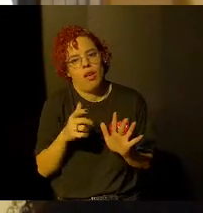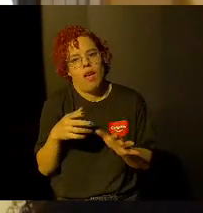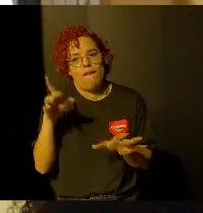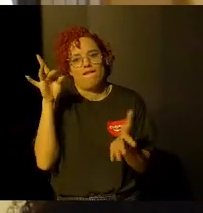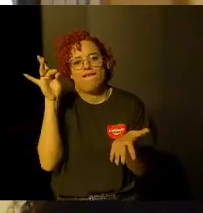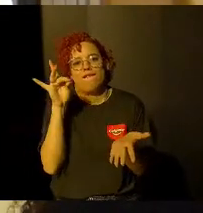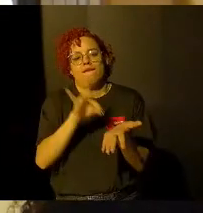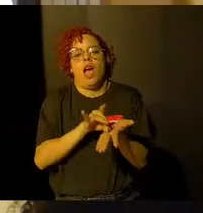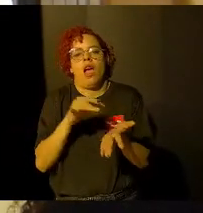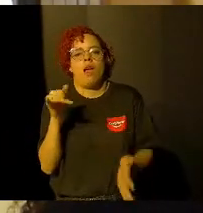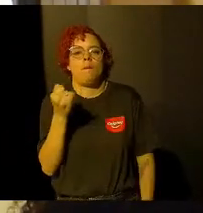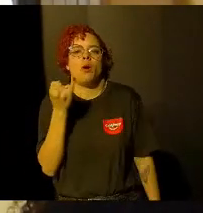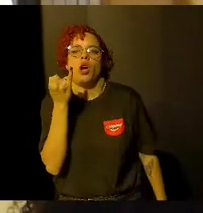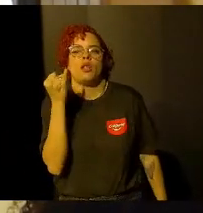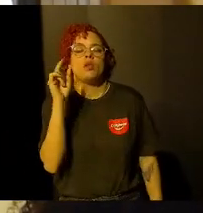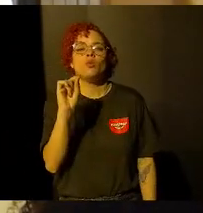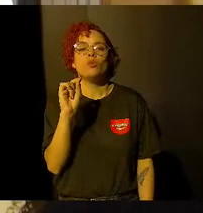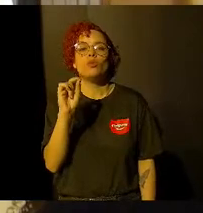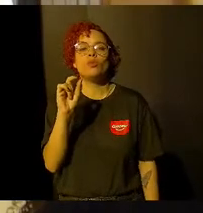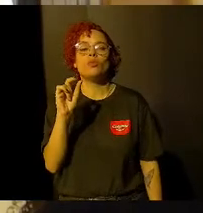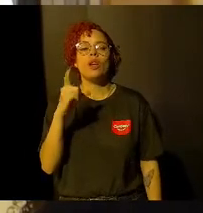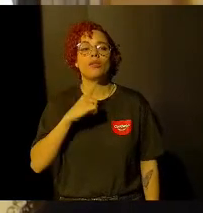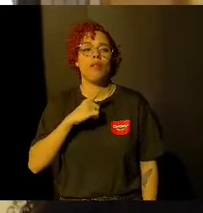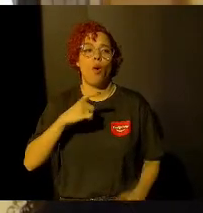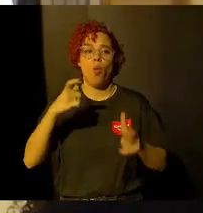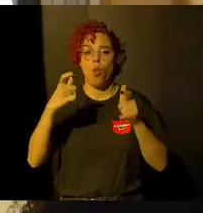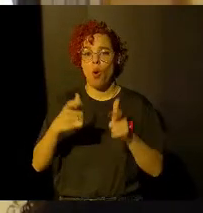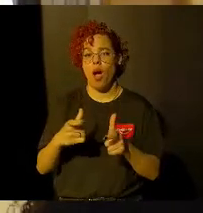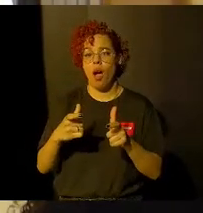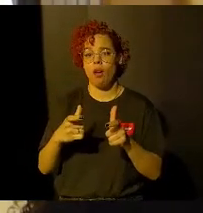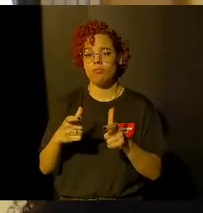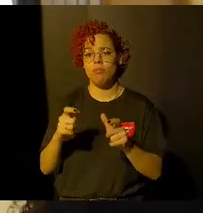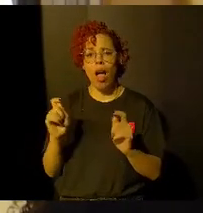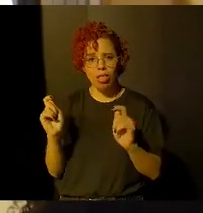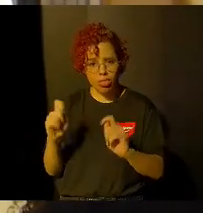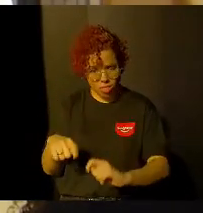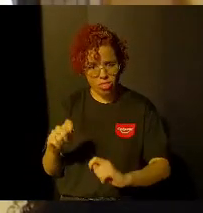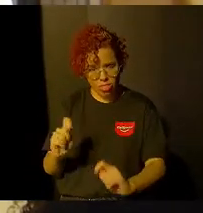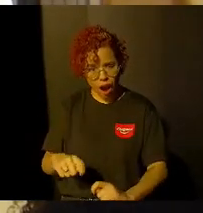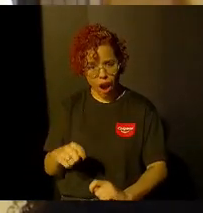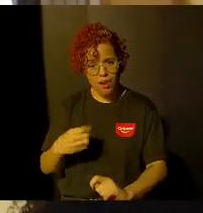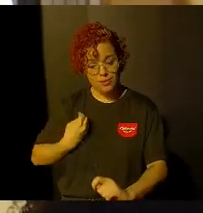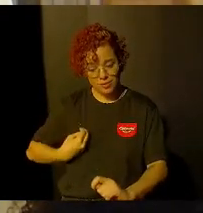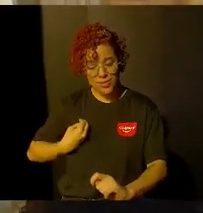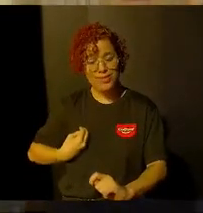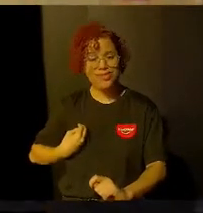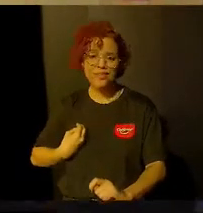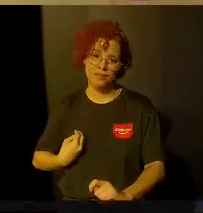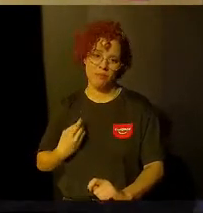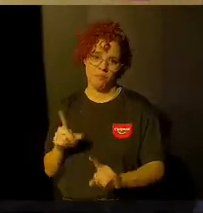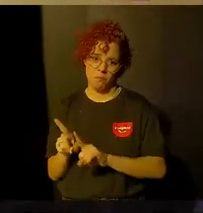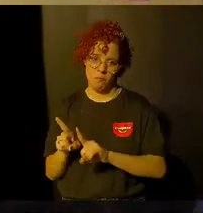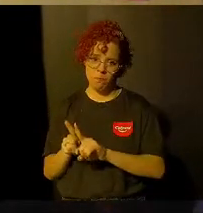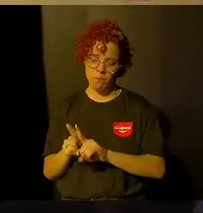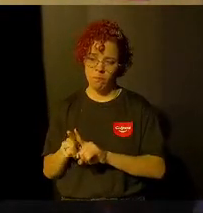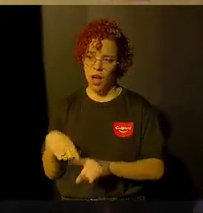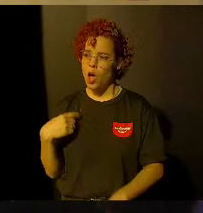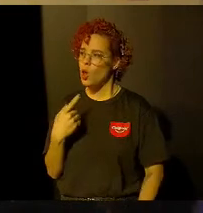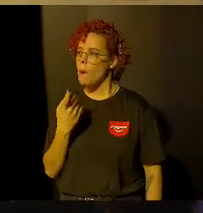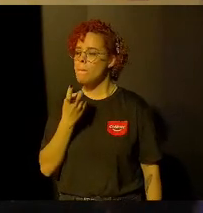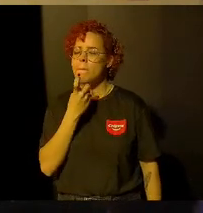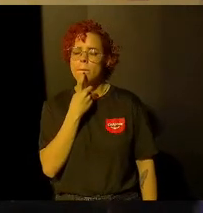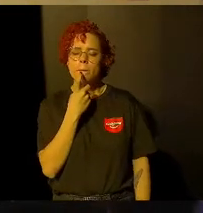de ocupar lugares possíveis e de existir né a gente tá assim muito perto